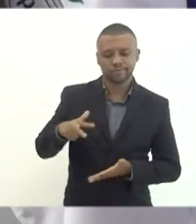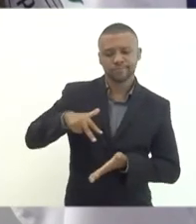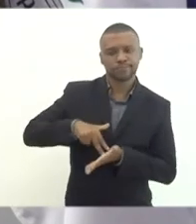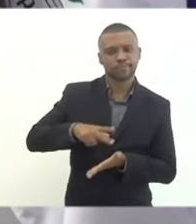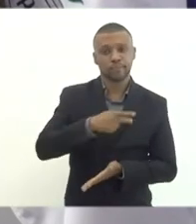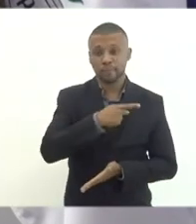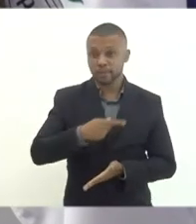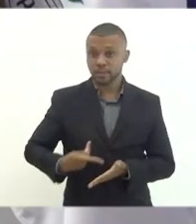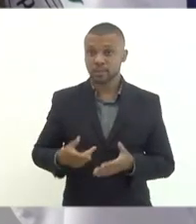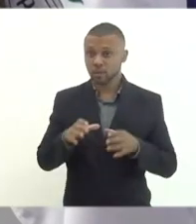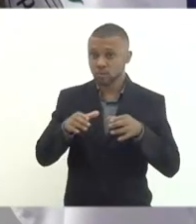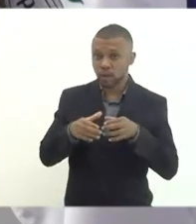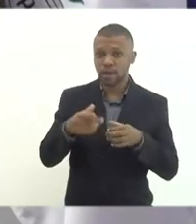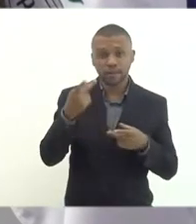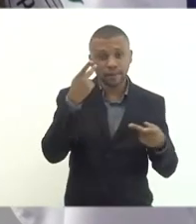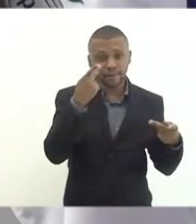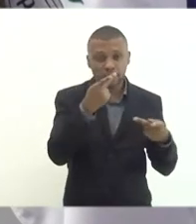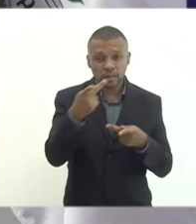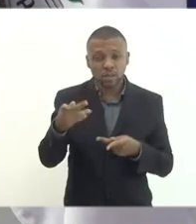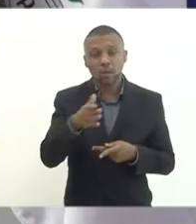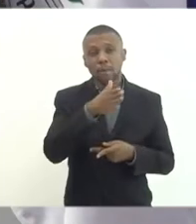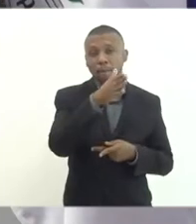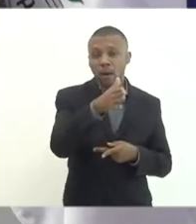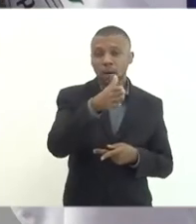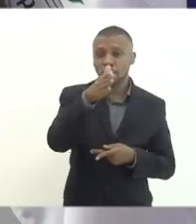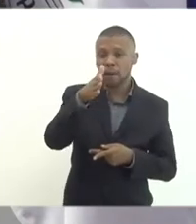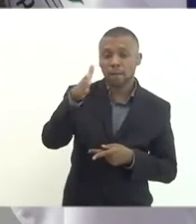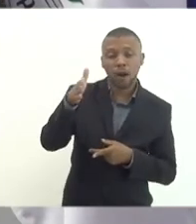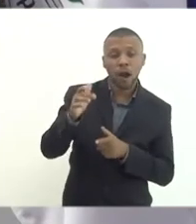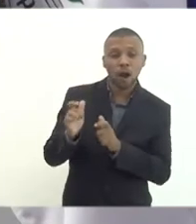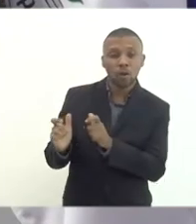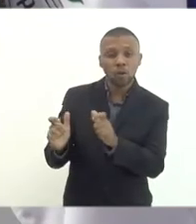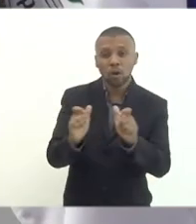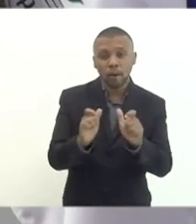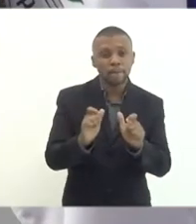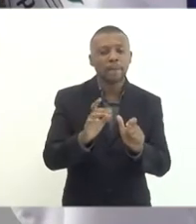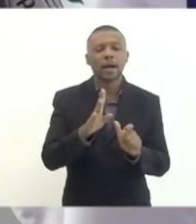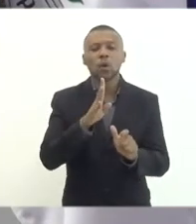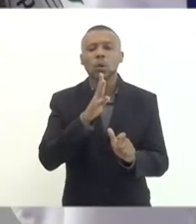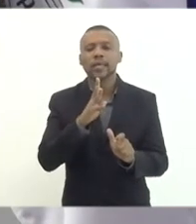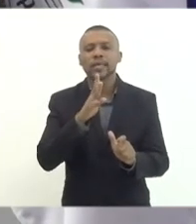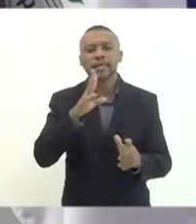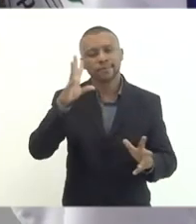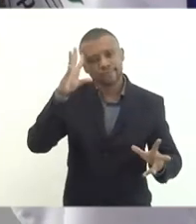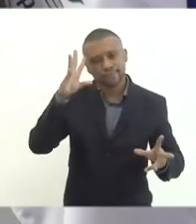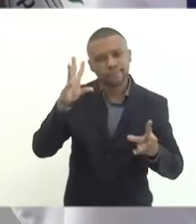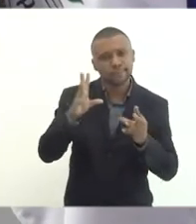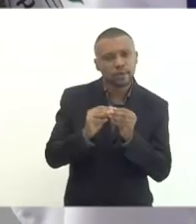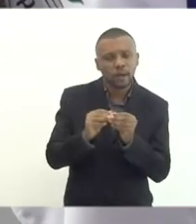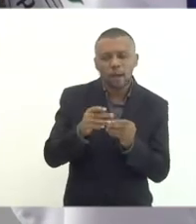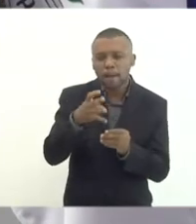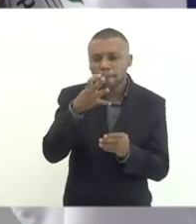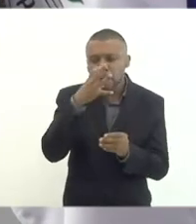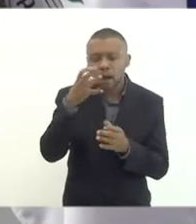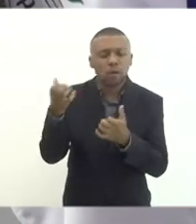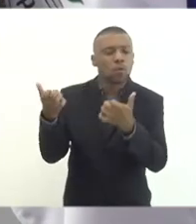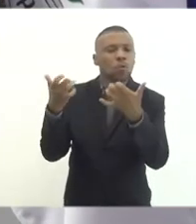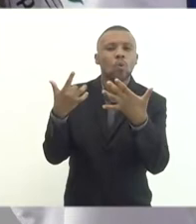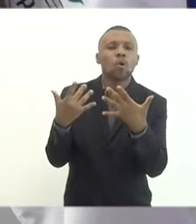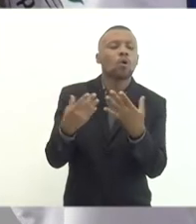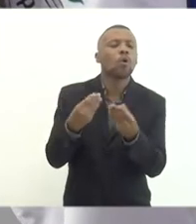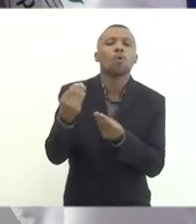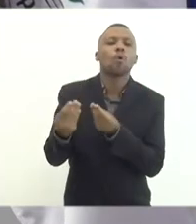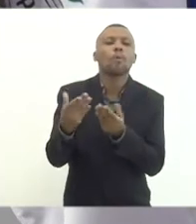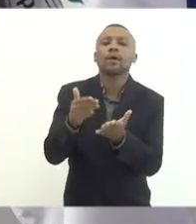dessa comissão visitando alguns locais para conhecer e entender ouvir os usuários da onde se deu início